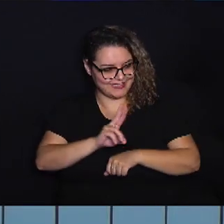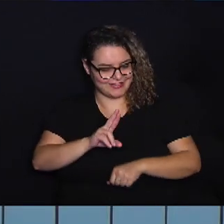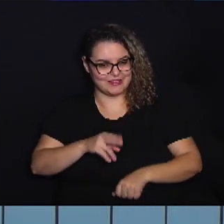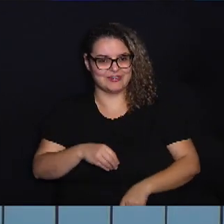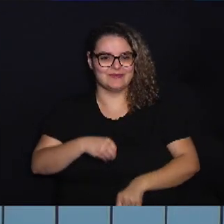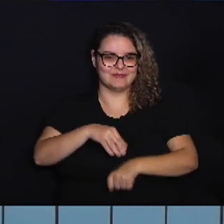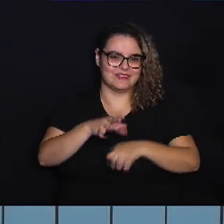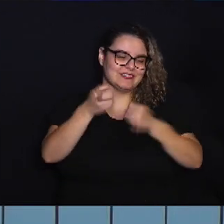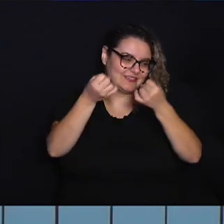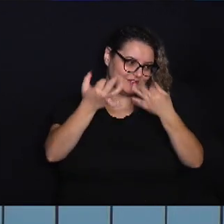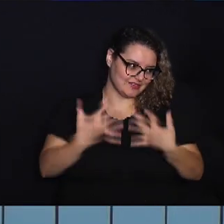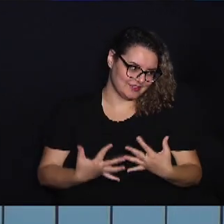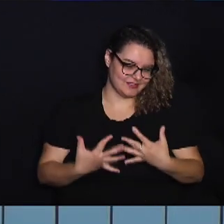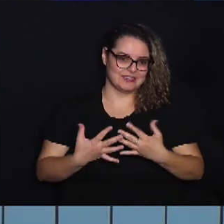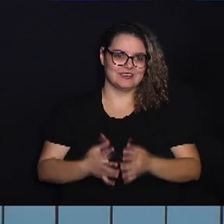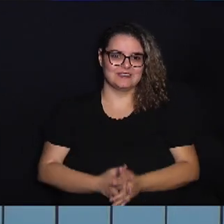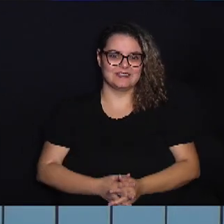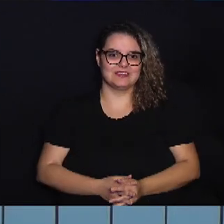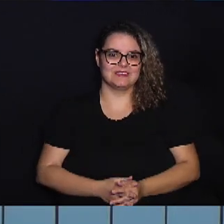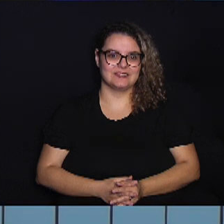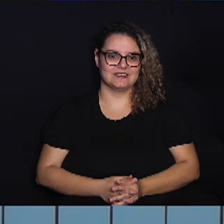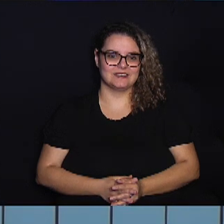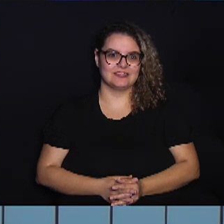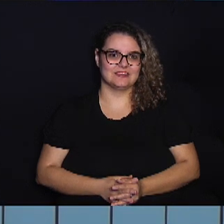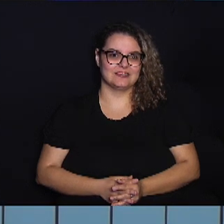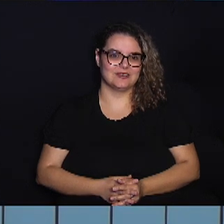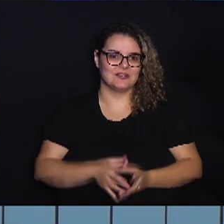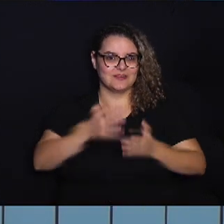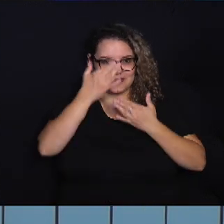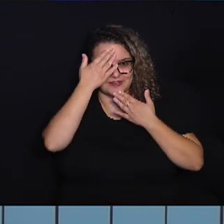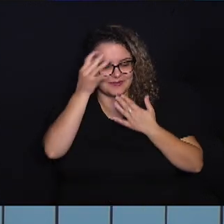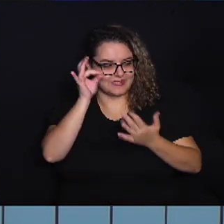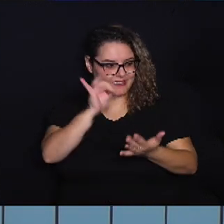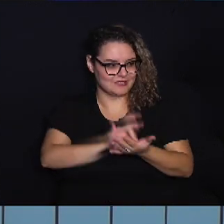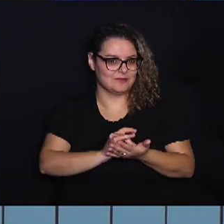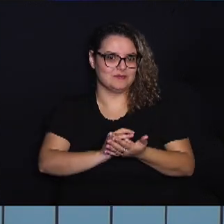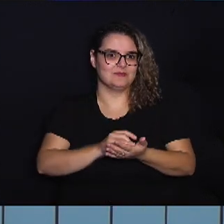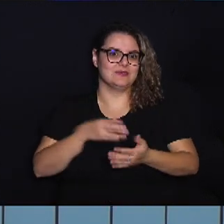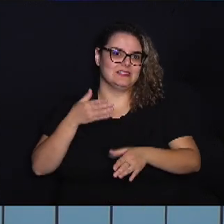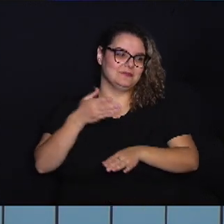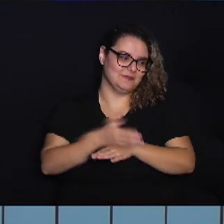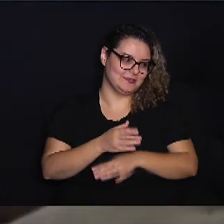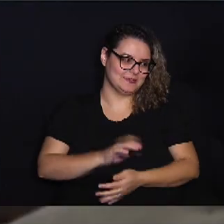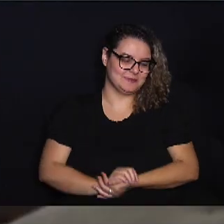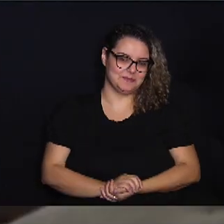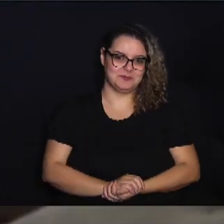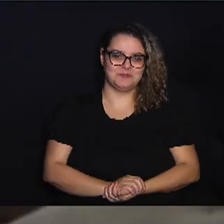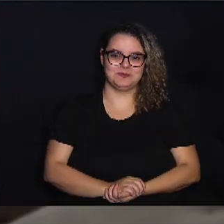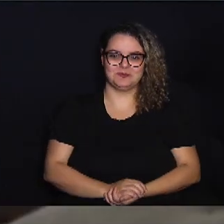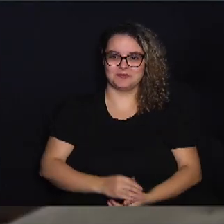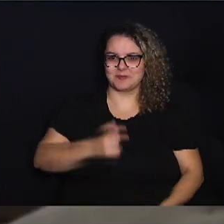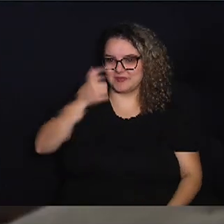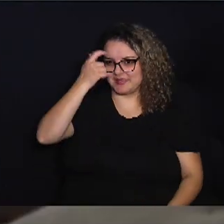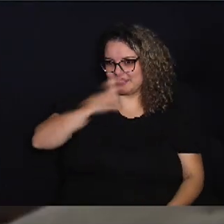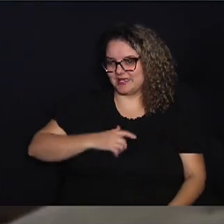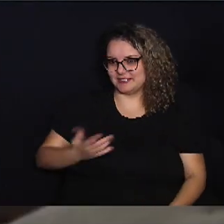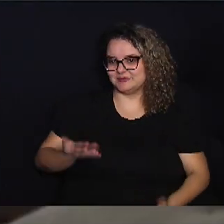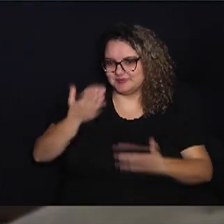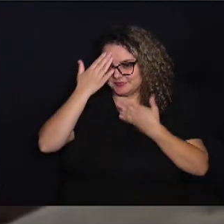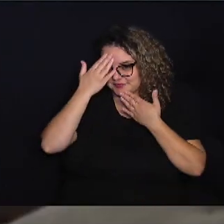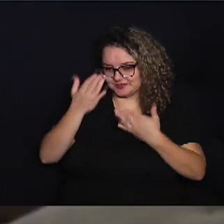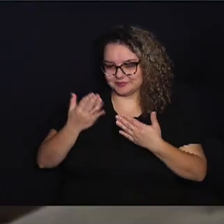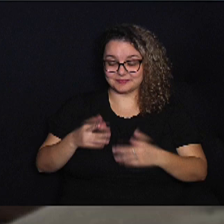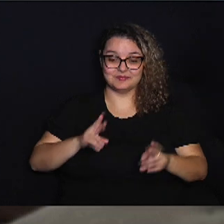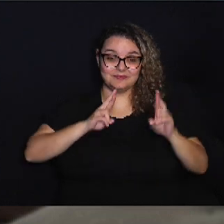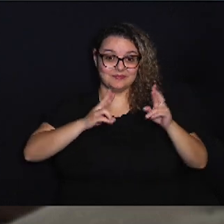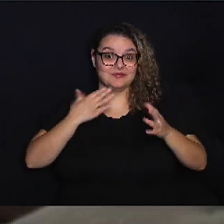suas orientações, suas dicas. Muito obrigada mesmo aqui pela sua participação. Espero que nossa conversa